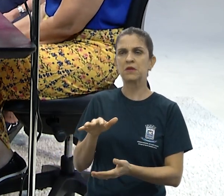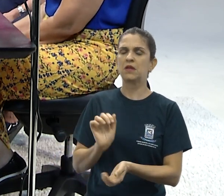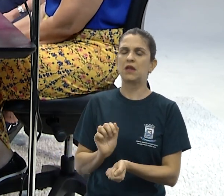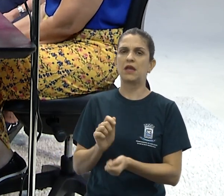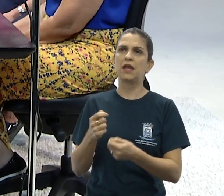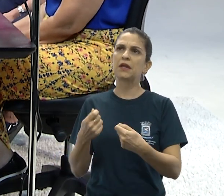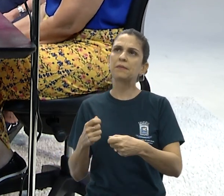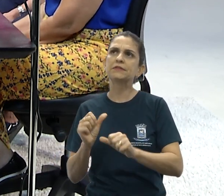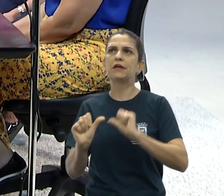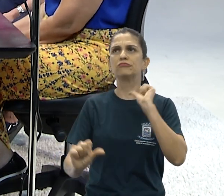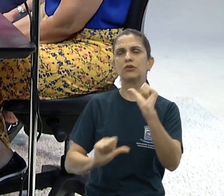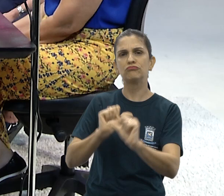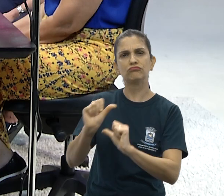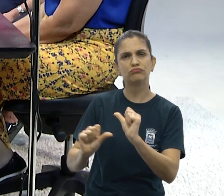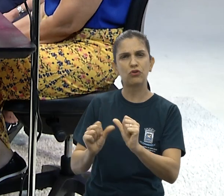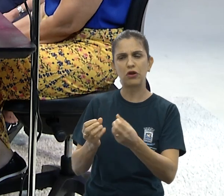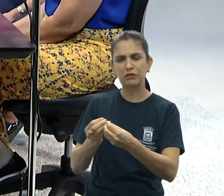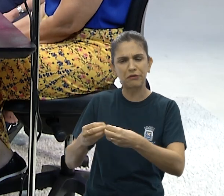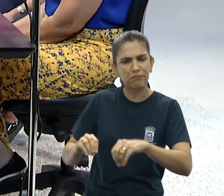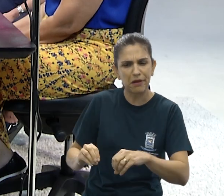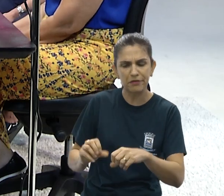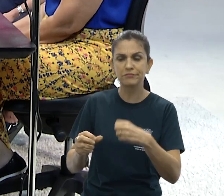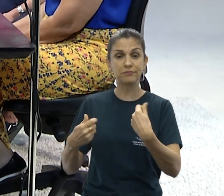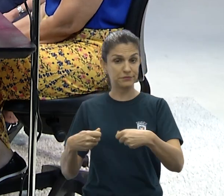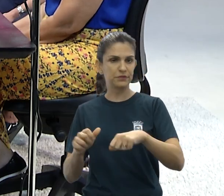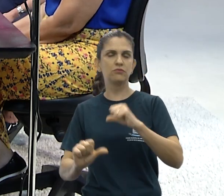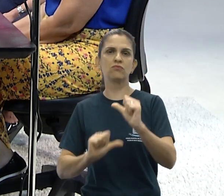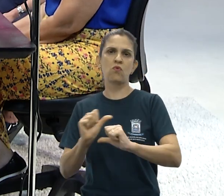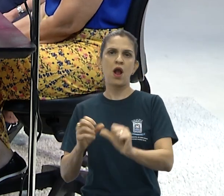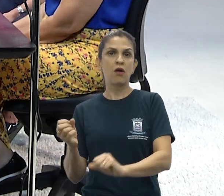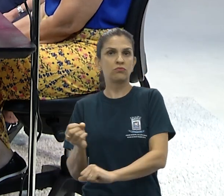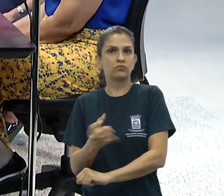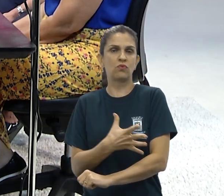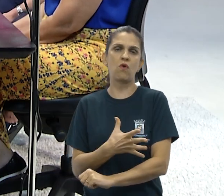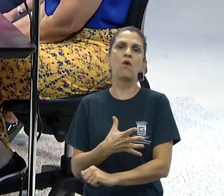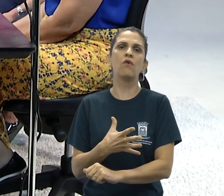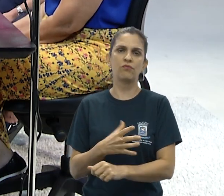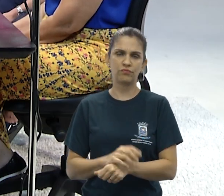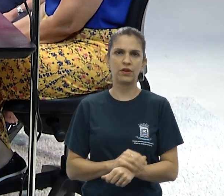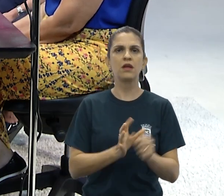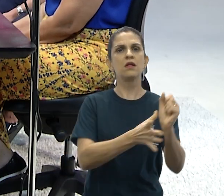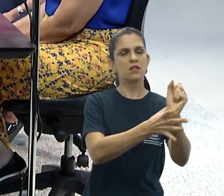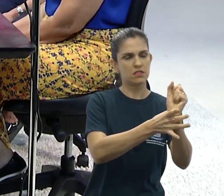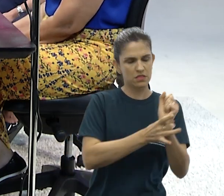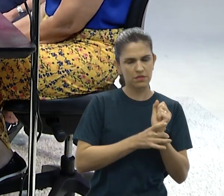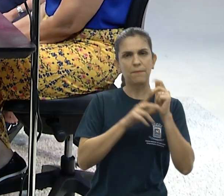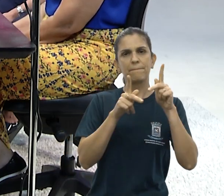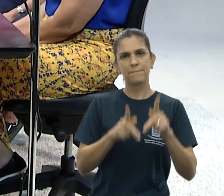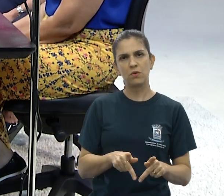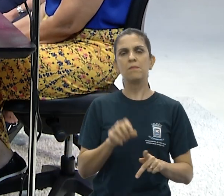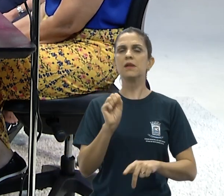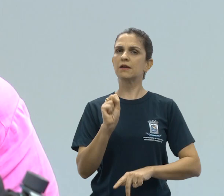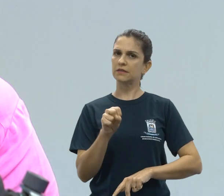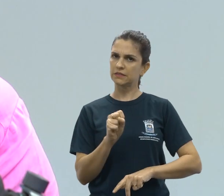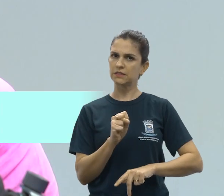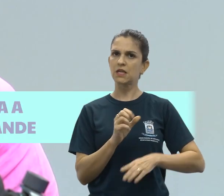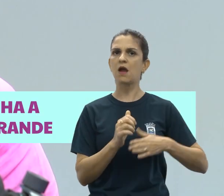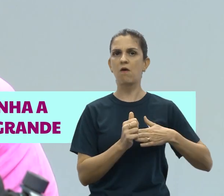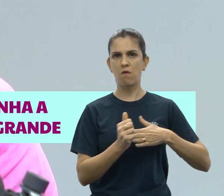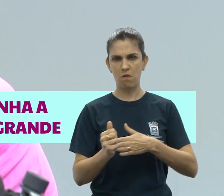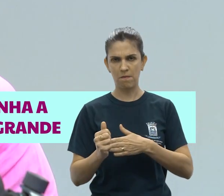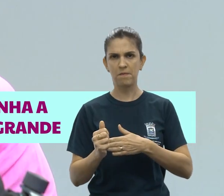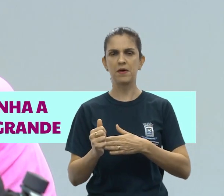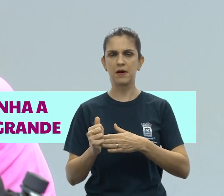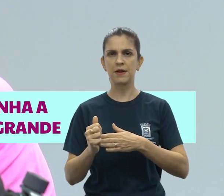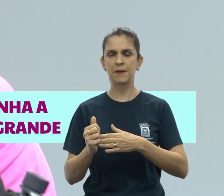fazer a troca desse aparelho, já está tendo esse cuidado em relação a isso? A Defensoria Pública já está acompanhando no serviço de radioterapia